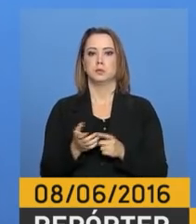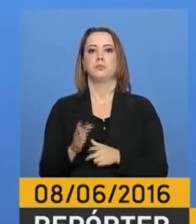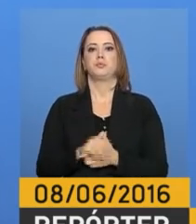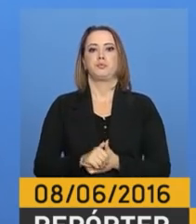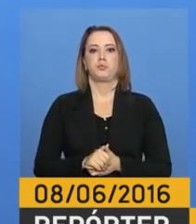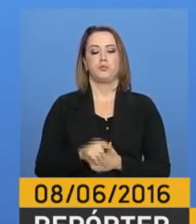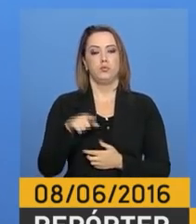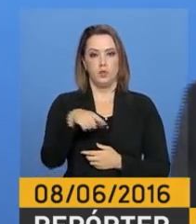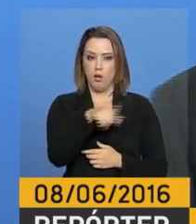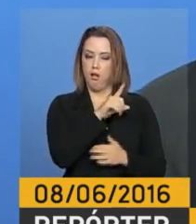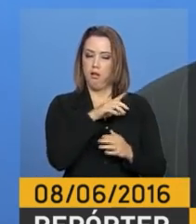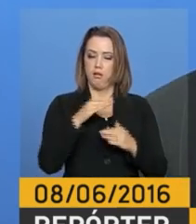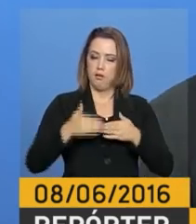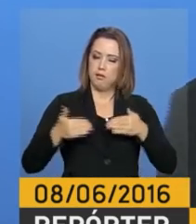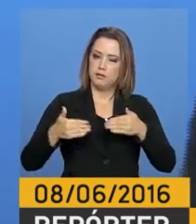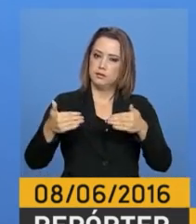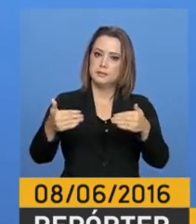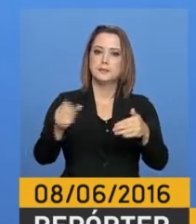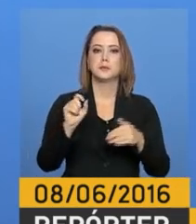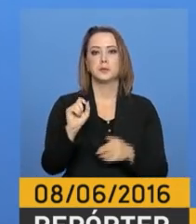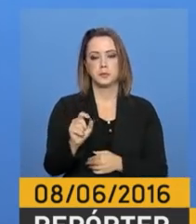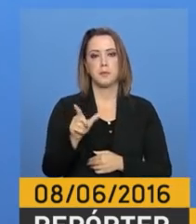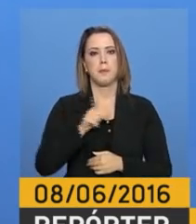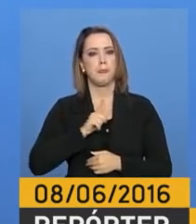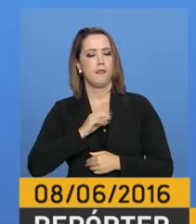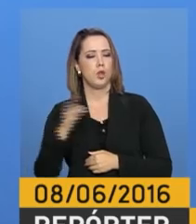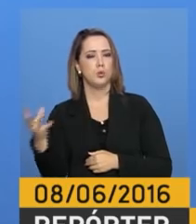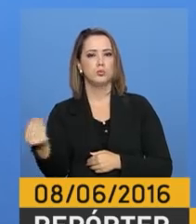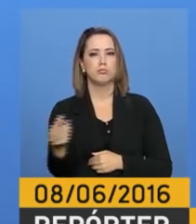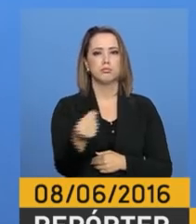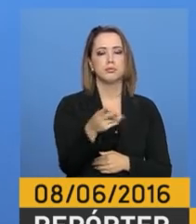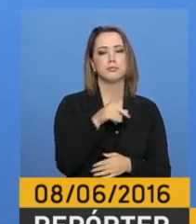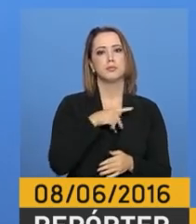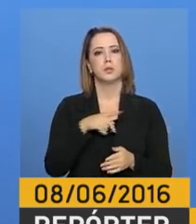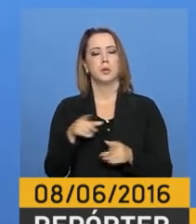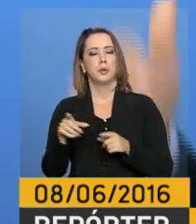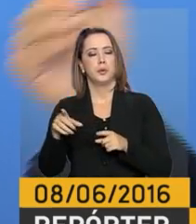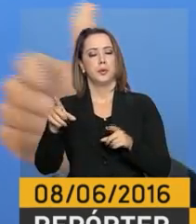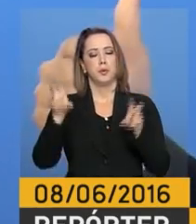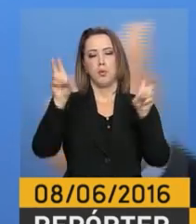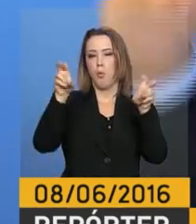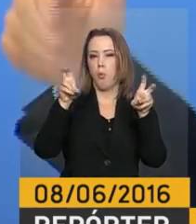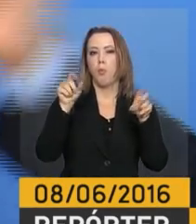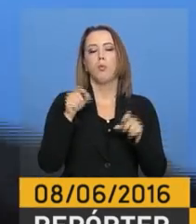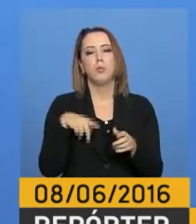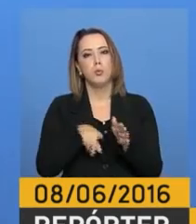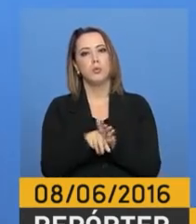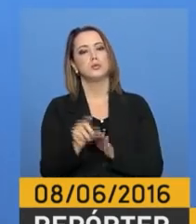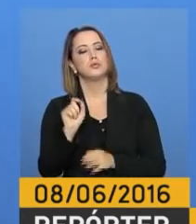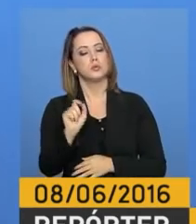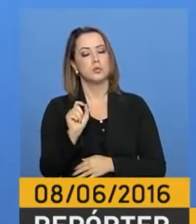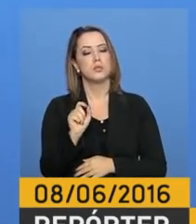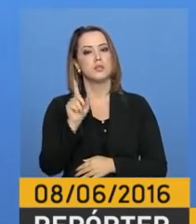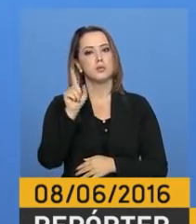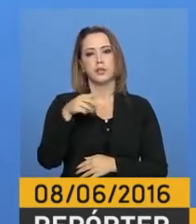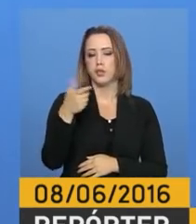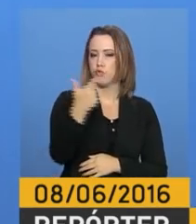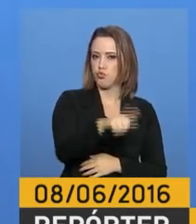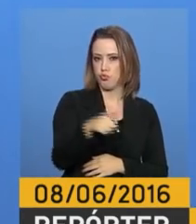já vista que muitos temas que chegam até o meu são de competência de outras